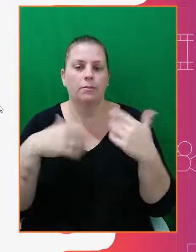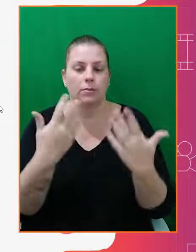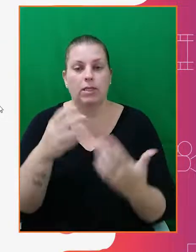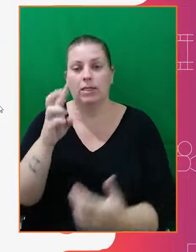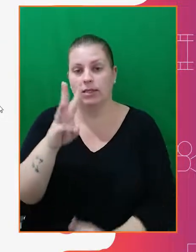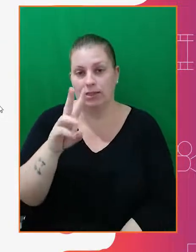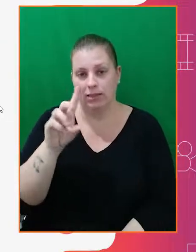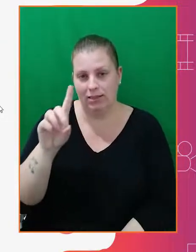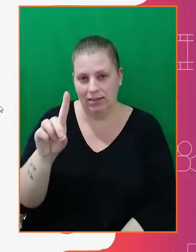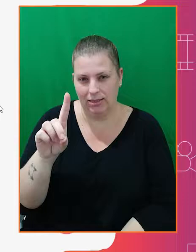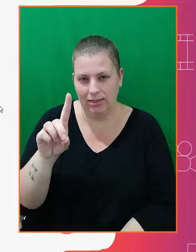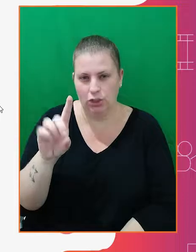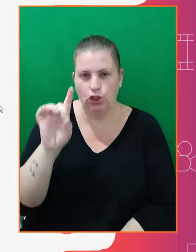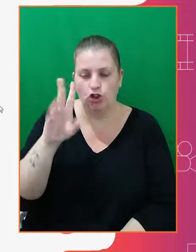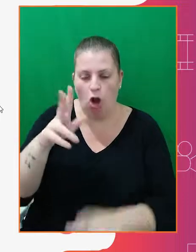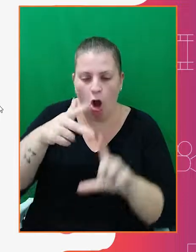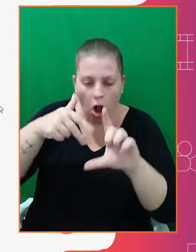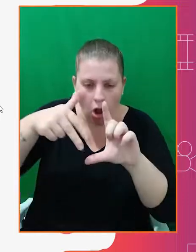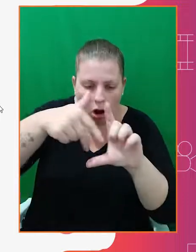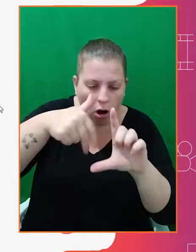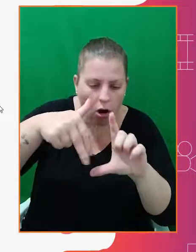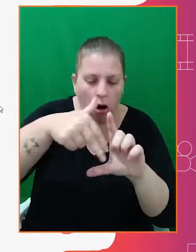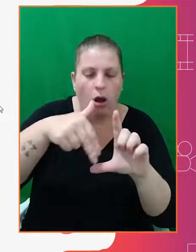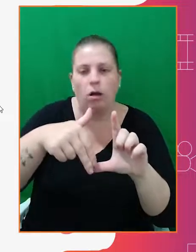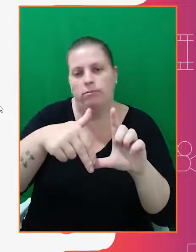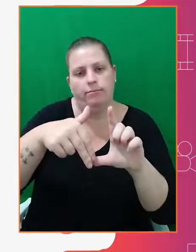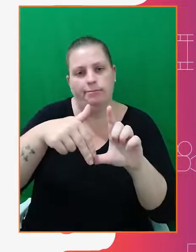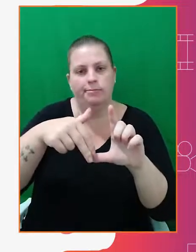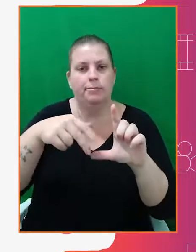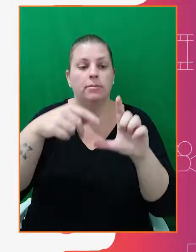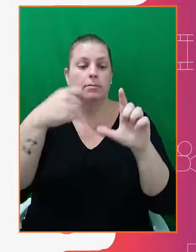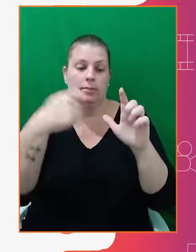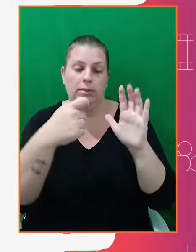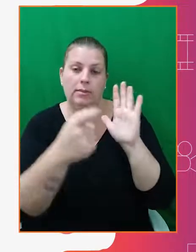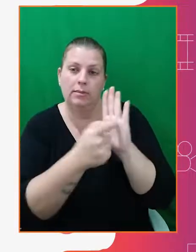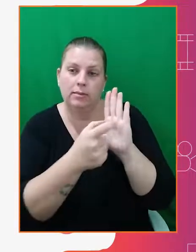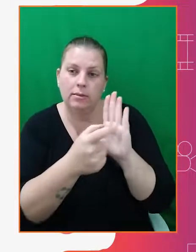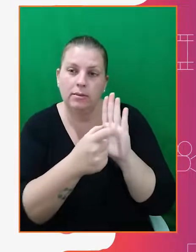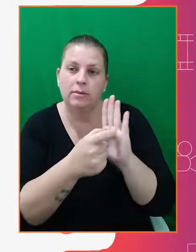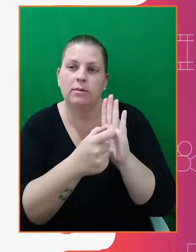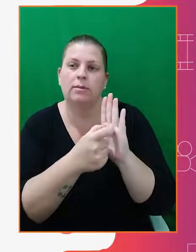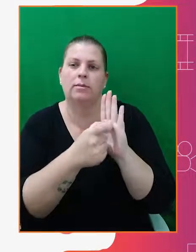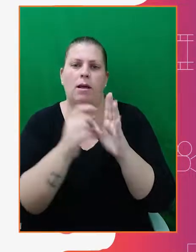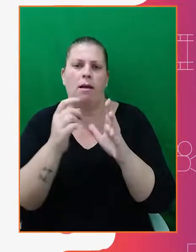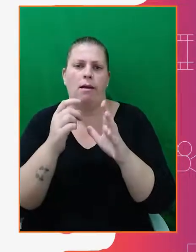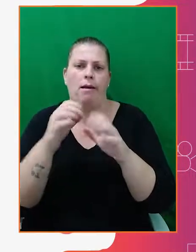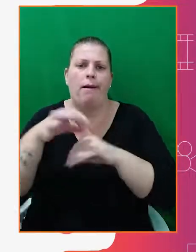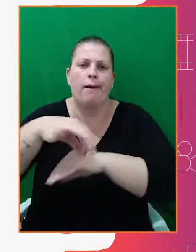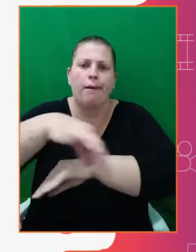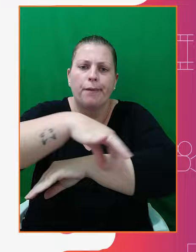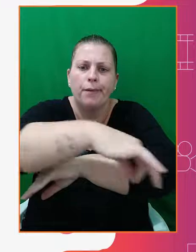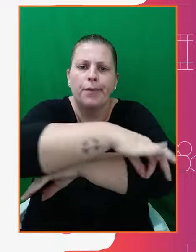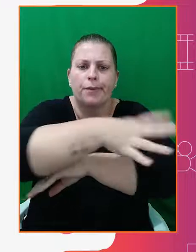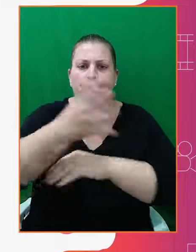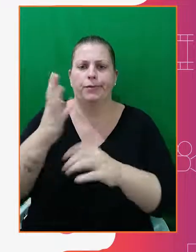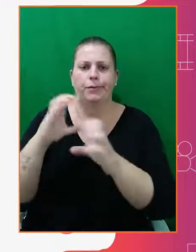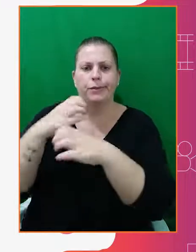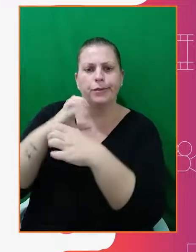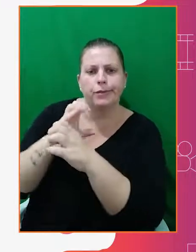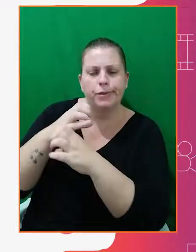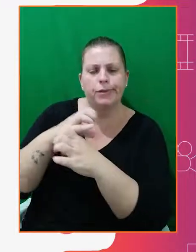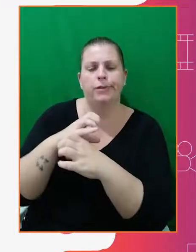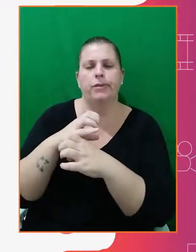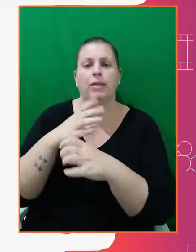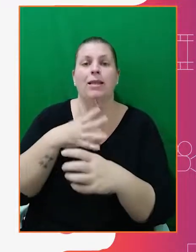Como o mundo 3D não se limita apenas à animação, os softwares também são utilizados em arquitetura, em engenharia, e